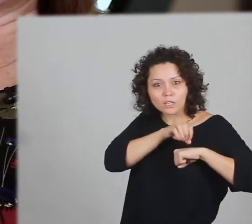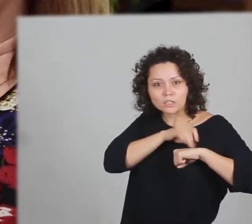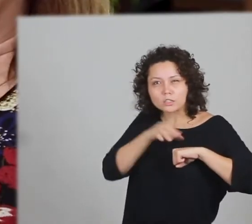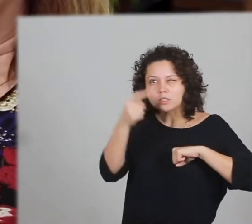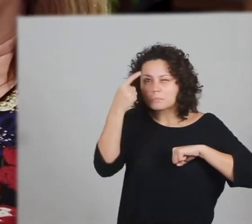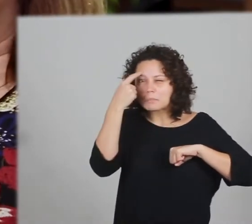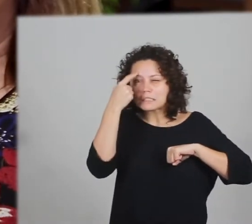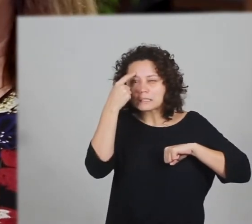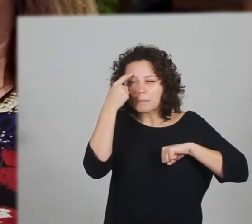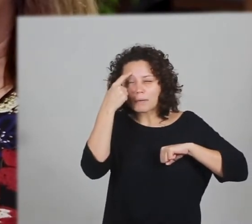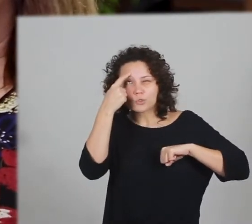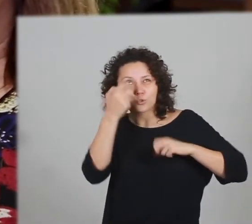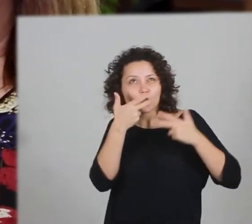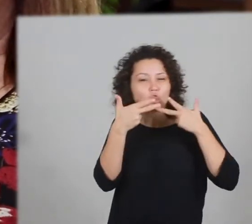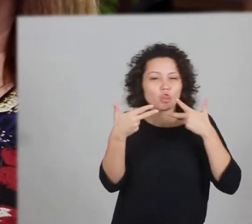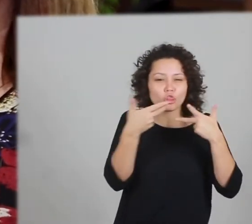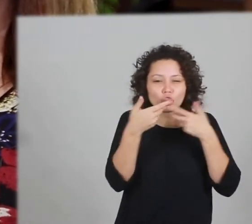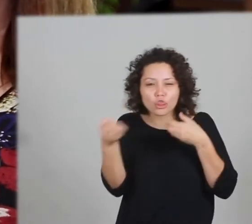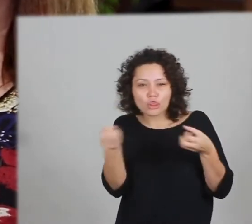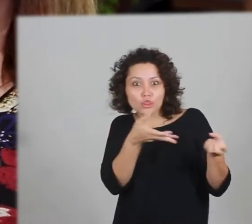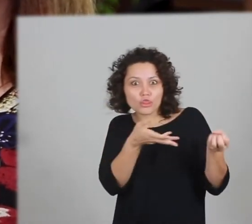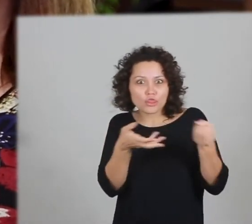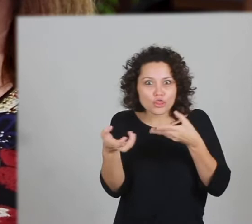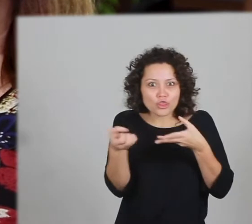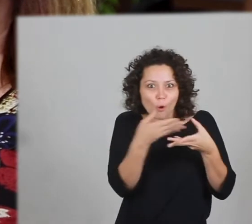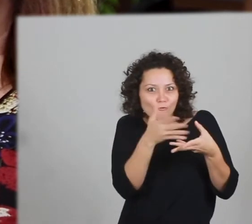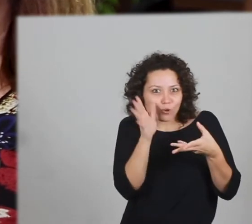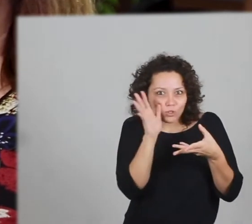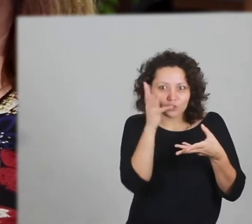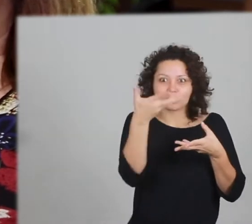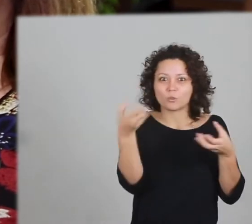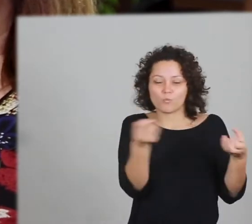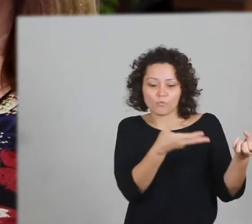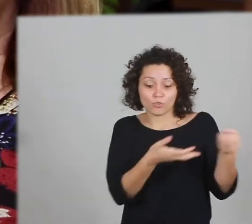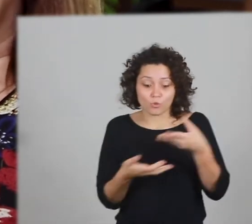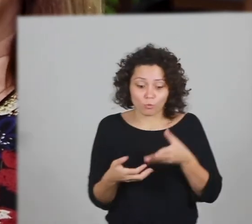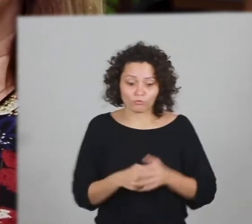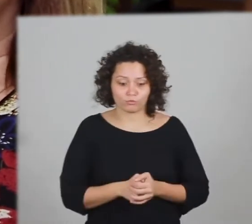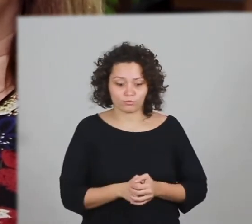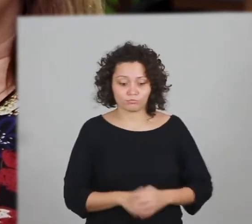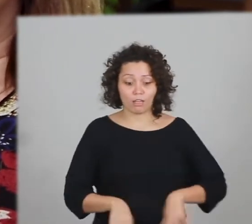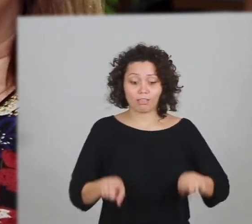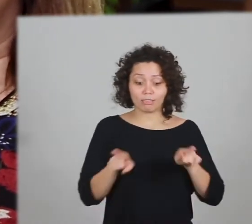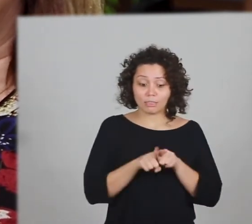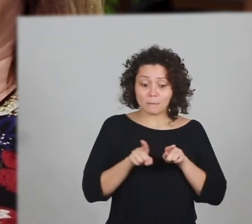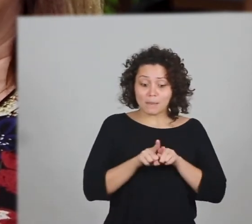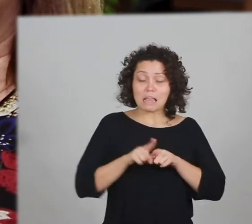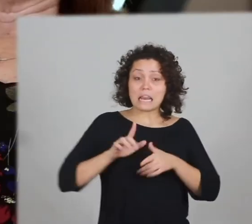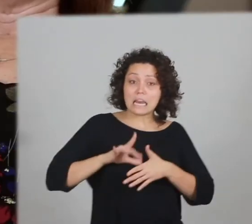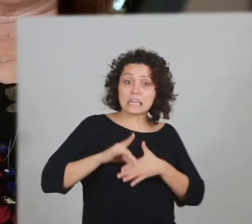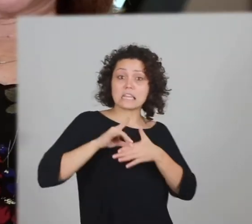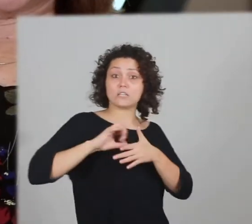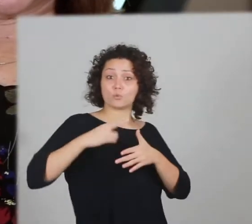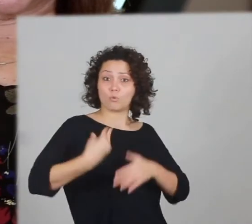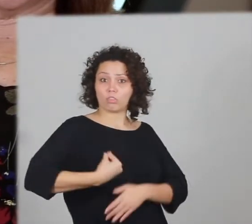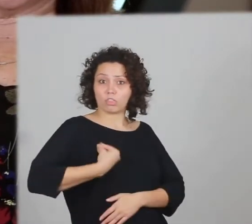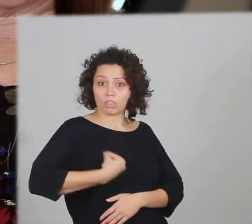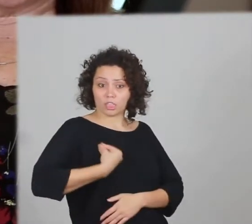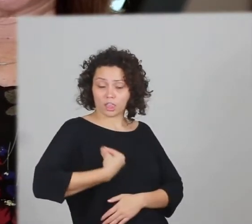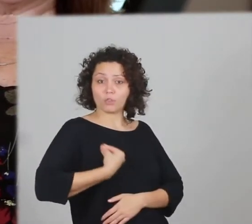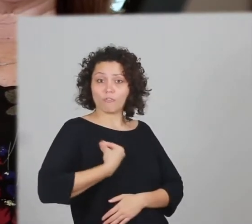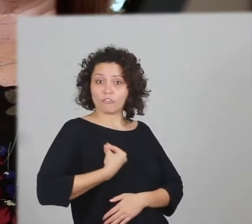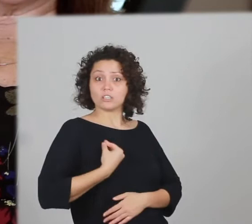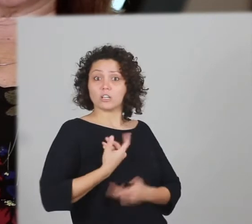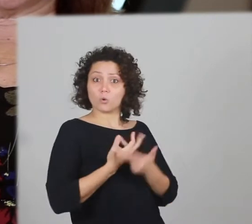inovadoras, liderando ou participando de iniciativas transformadoras alinhadas com a Agenda 2030, disseminando